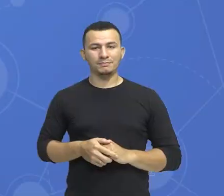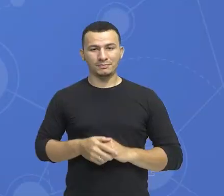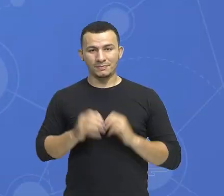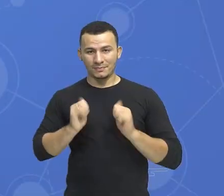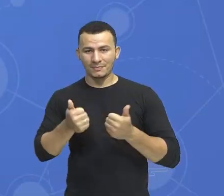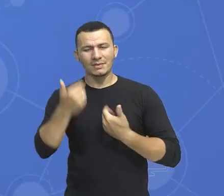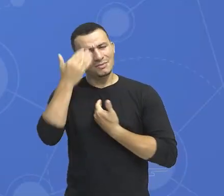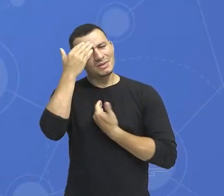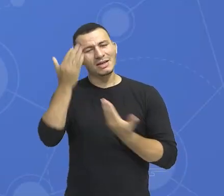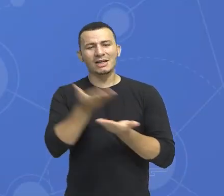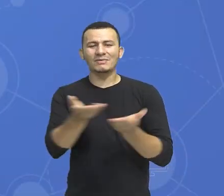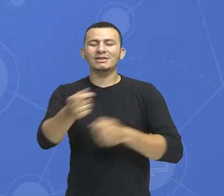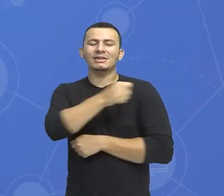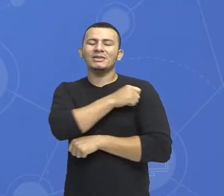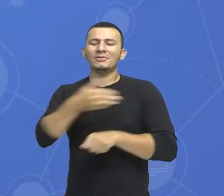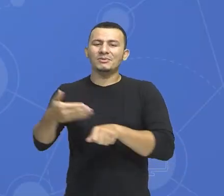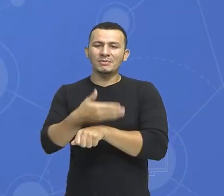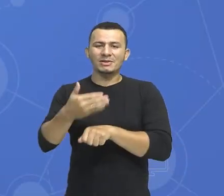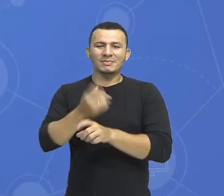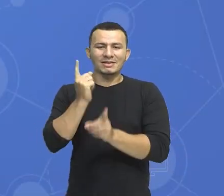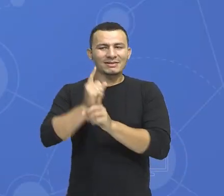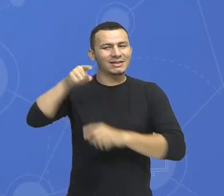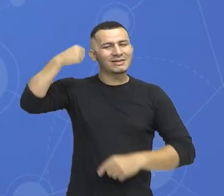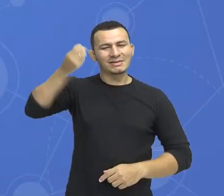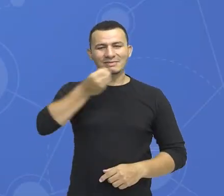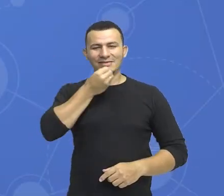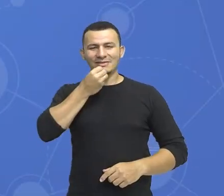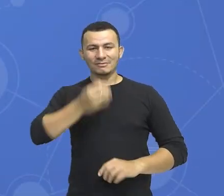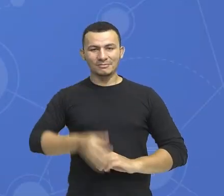obrigado pela participação de todos vocês e até a próxima aula.